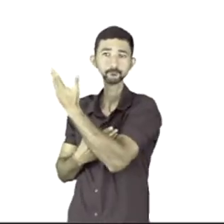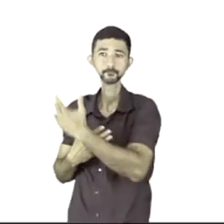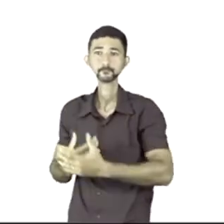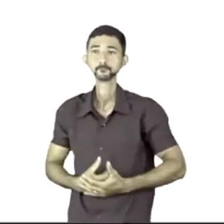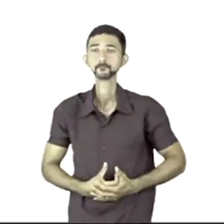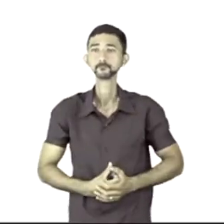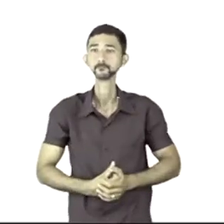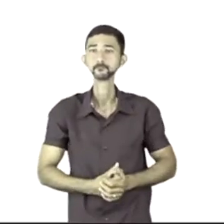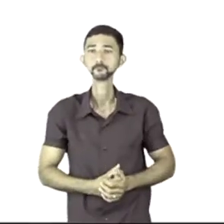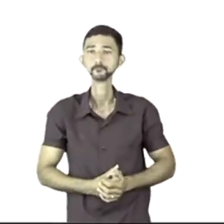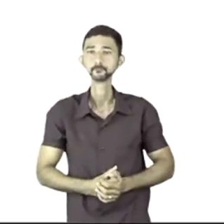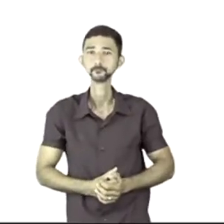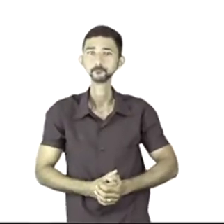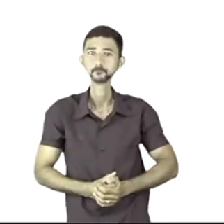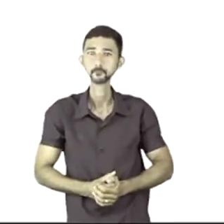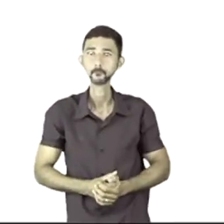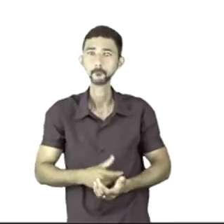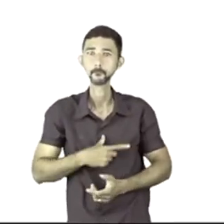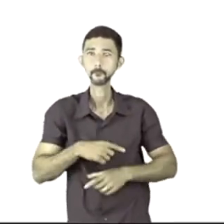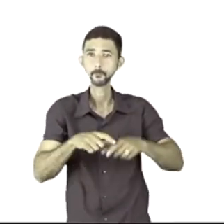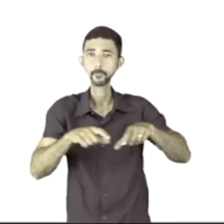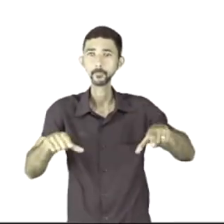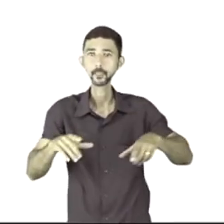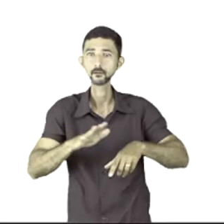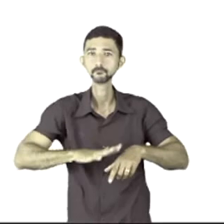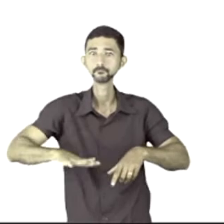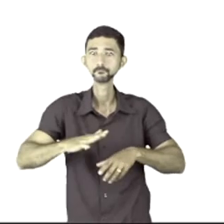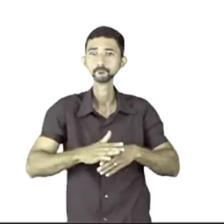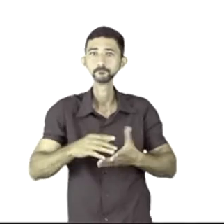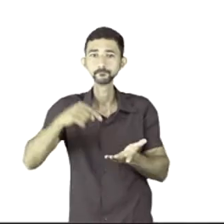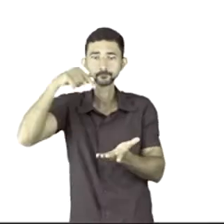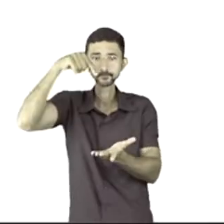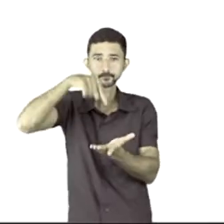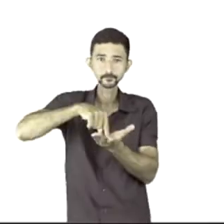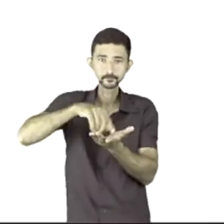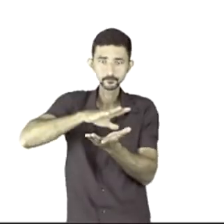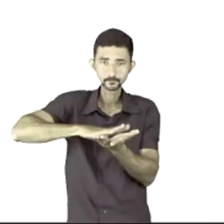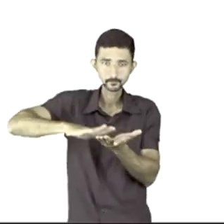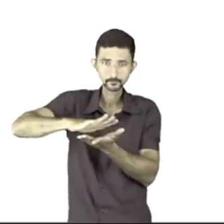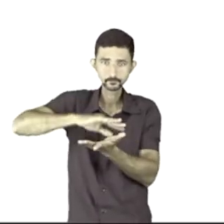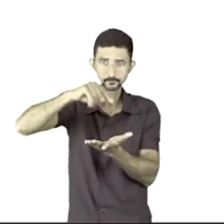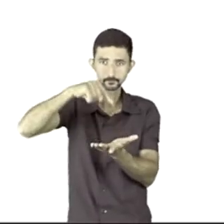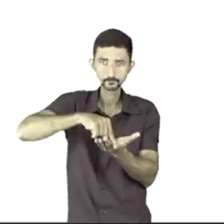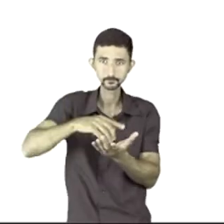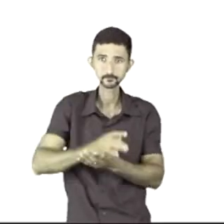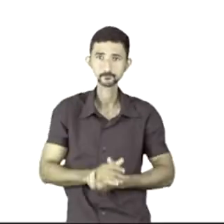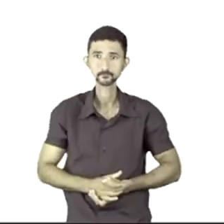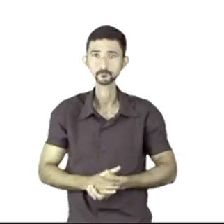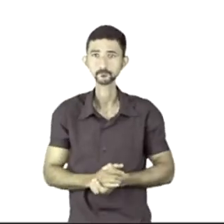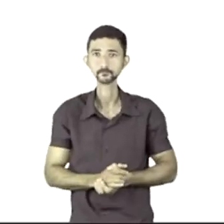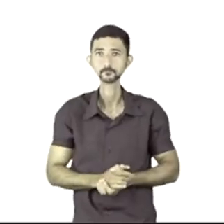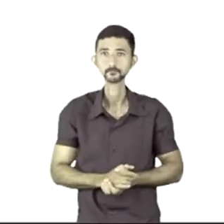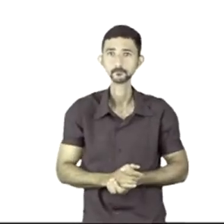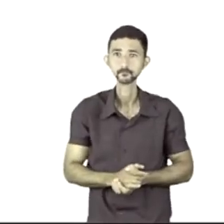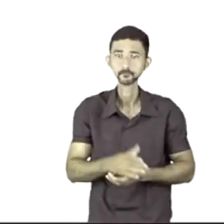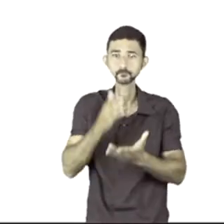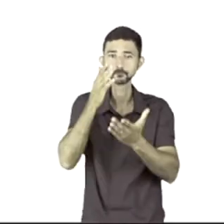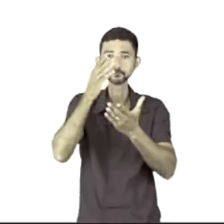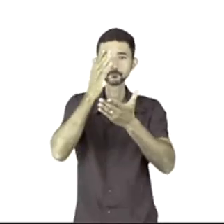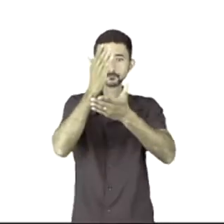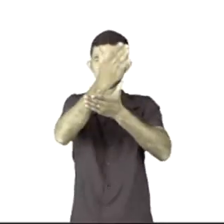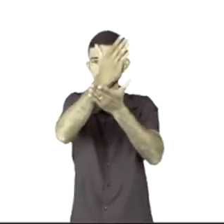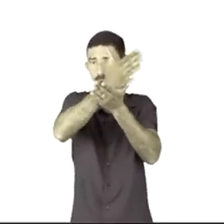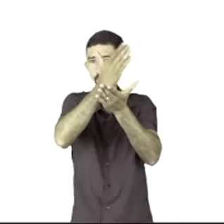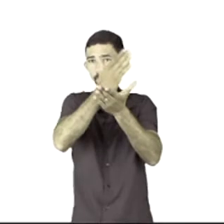tem aí uma região chamada de centro, que é aquela região onde tem a linha